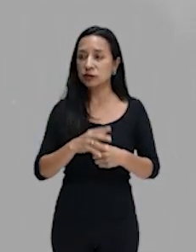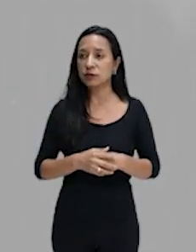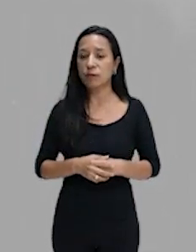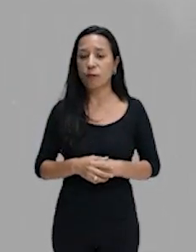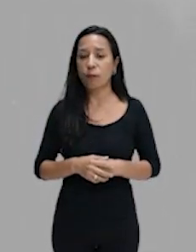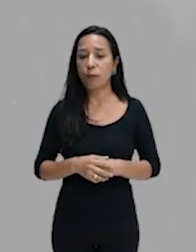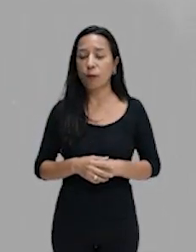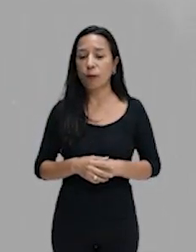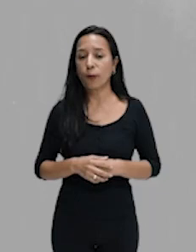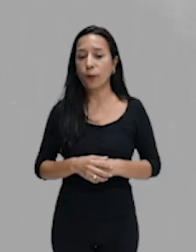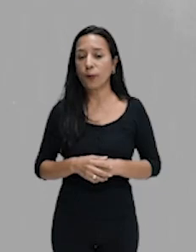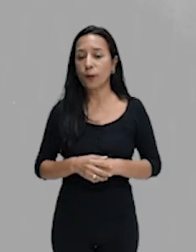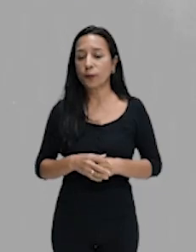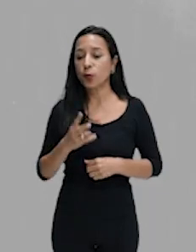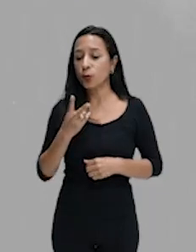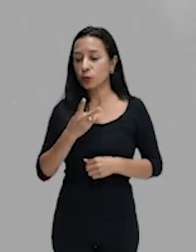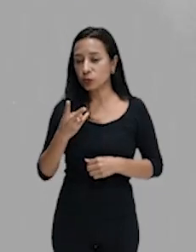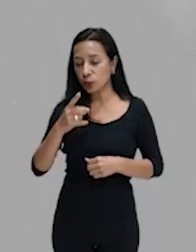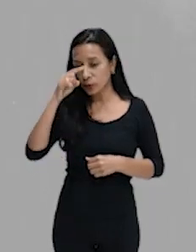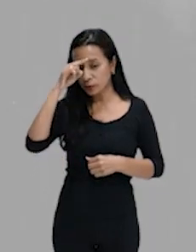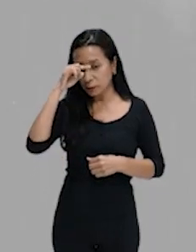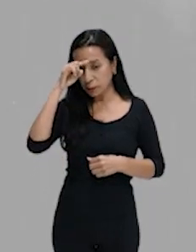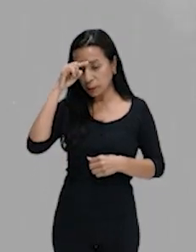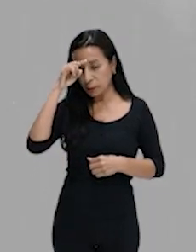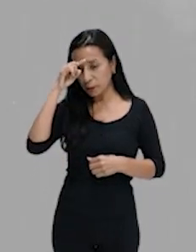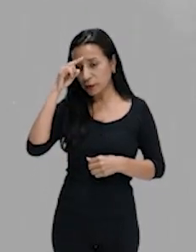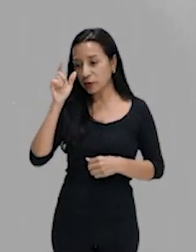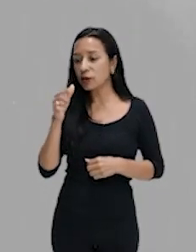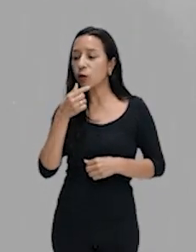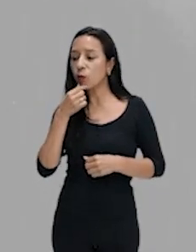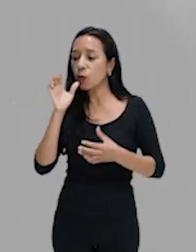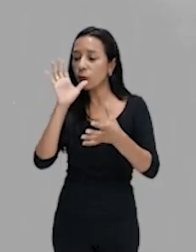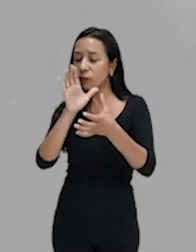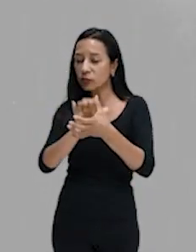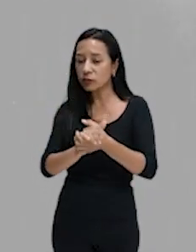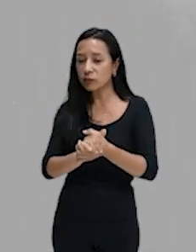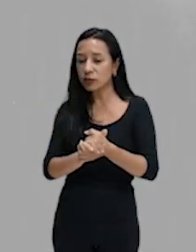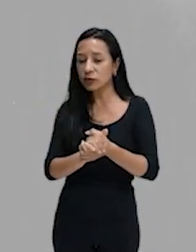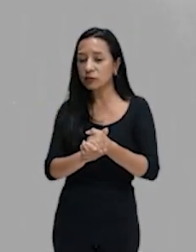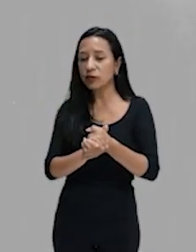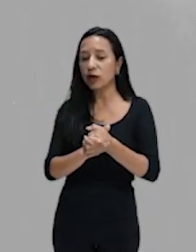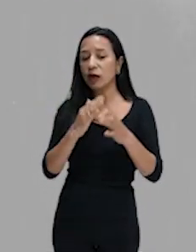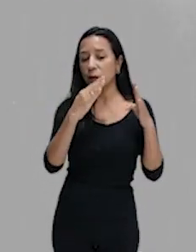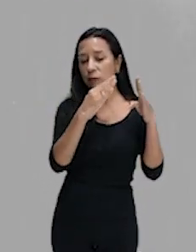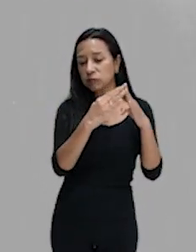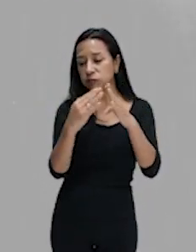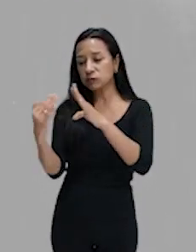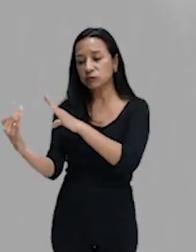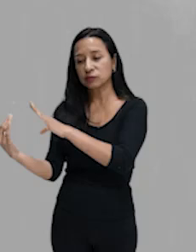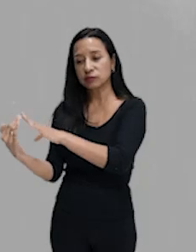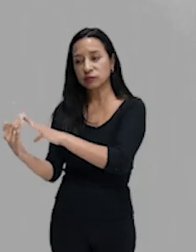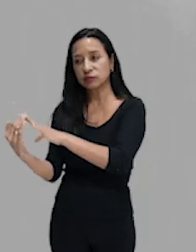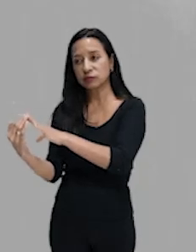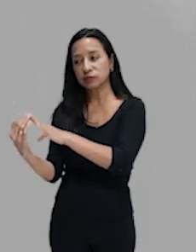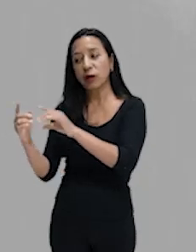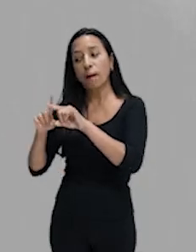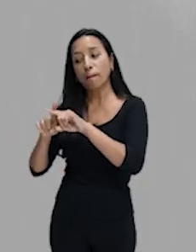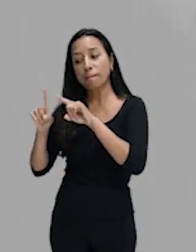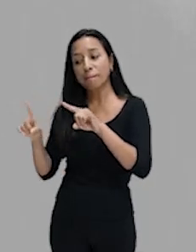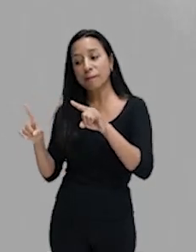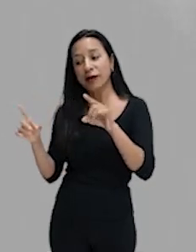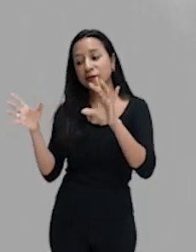casal, curiosamente, morava em casas separadas. Olha que interessante. Pois é, mas elas eram interligadas por uma